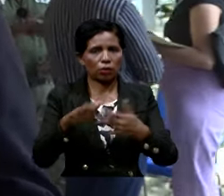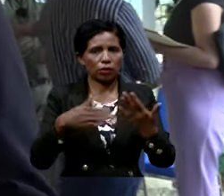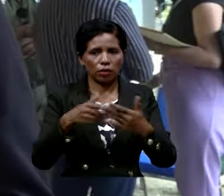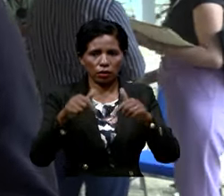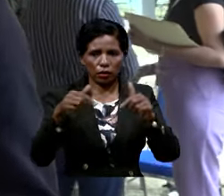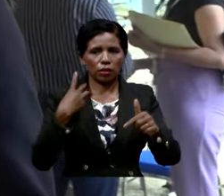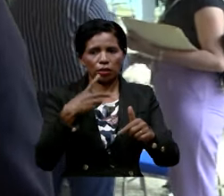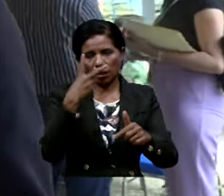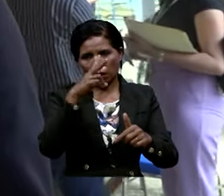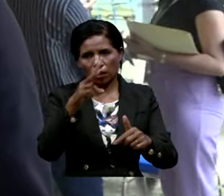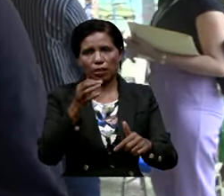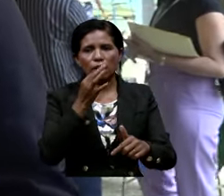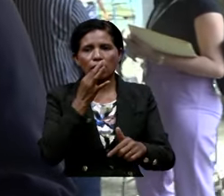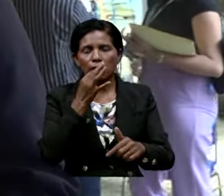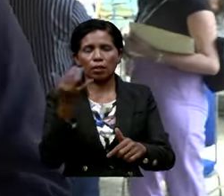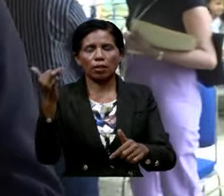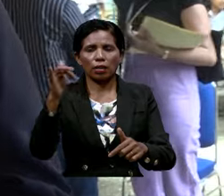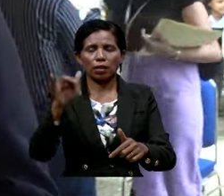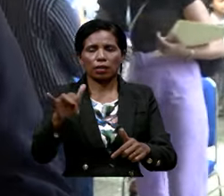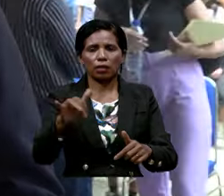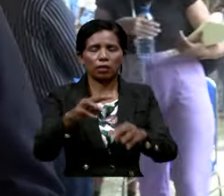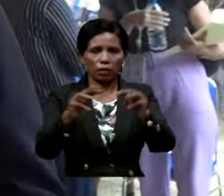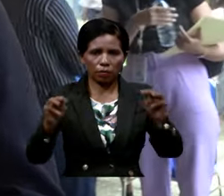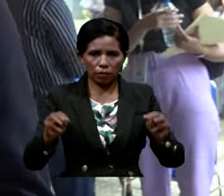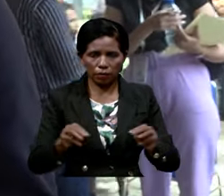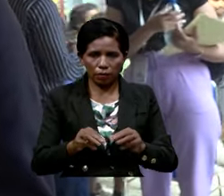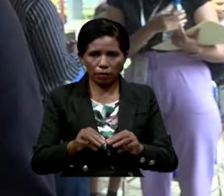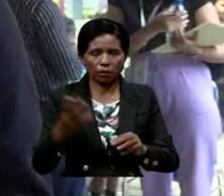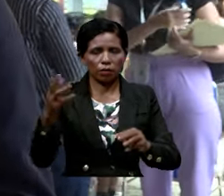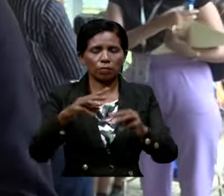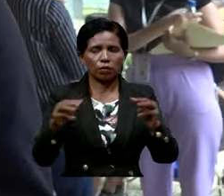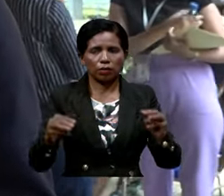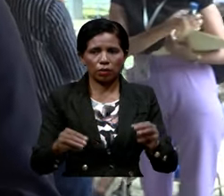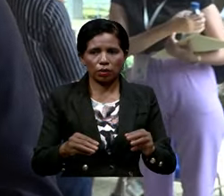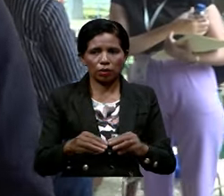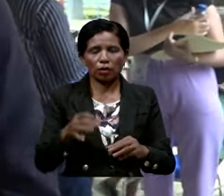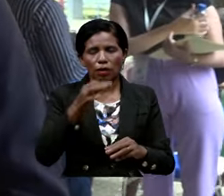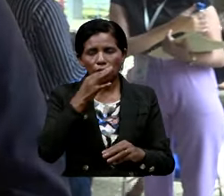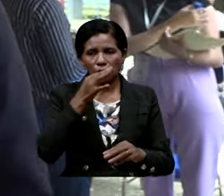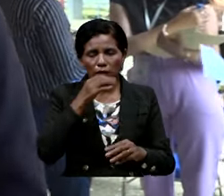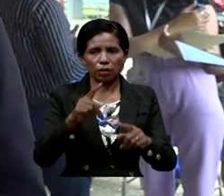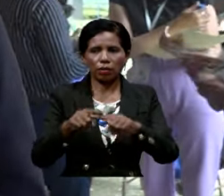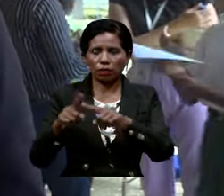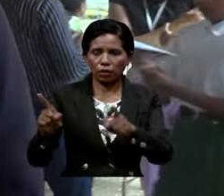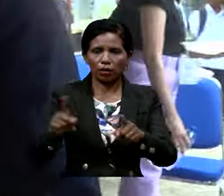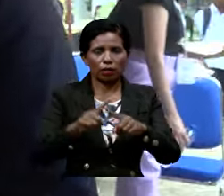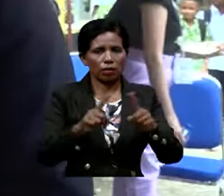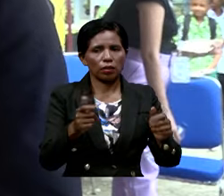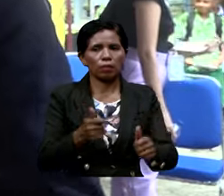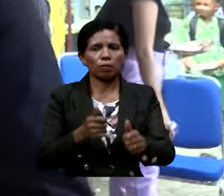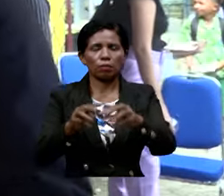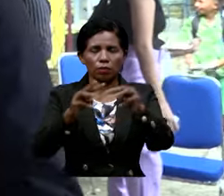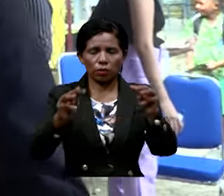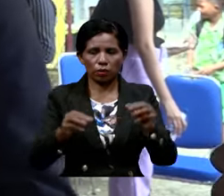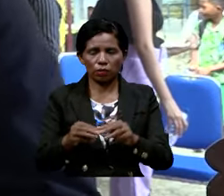ne ita hare kata aihan sira ne bem iha kada município. Kada munisipiu nenye vare dari aihan nebe maklahan esan antau bazia ba munisipiu